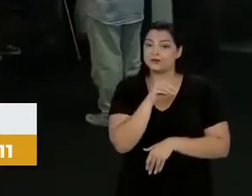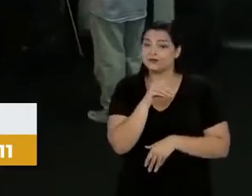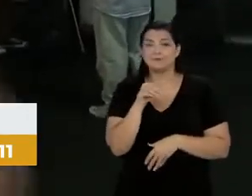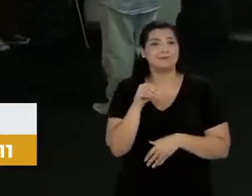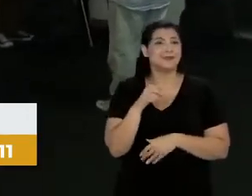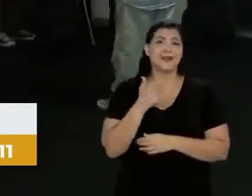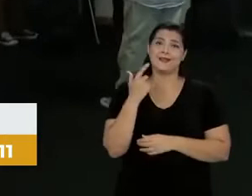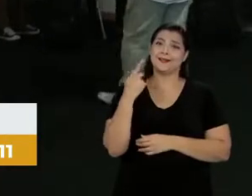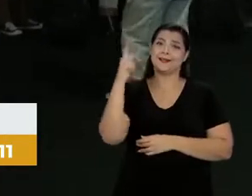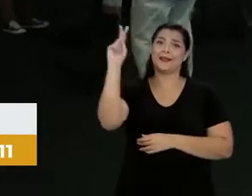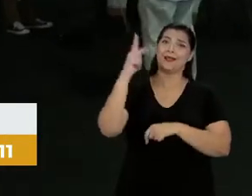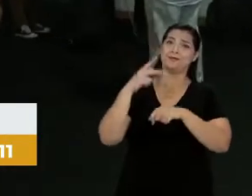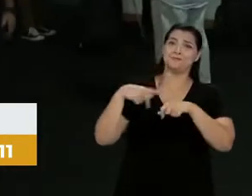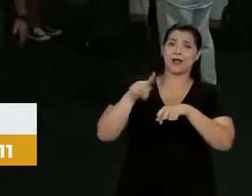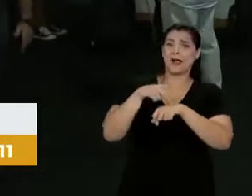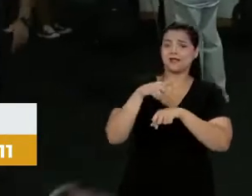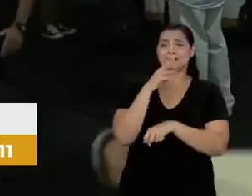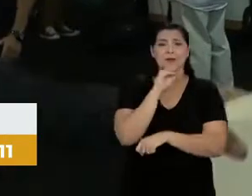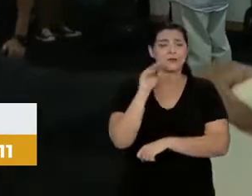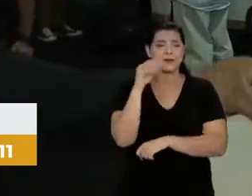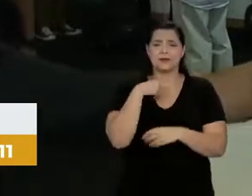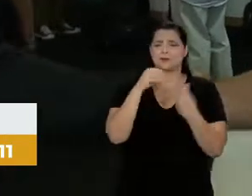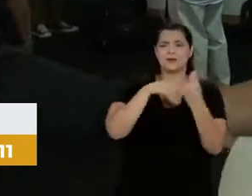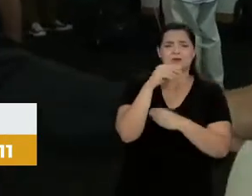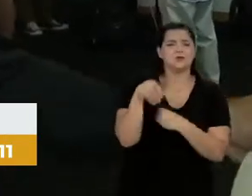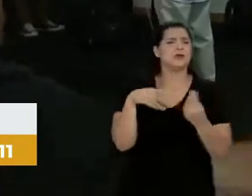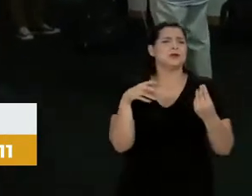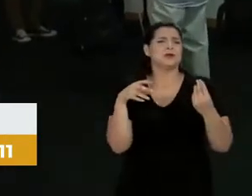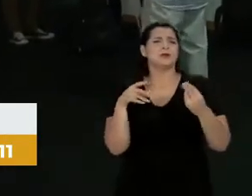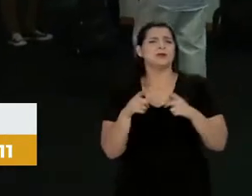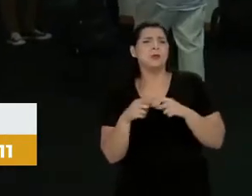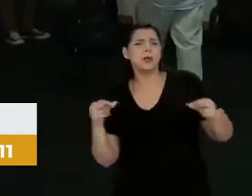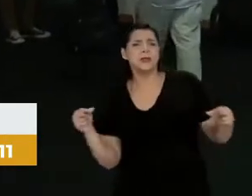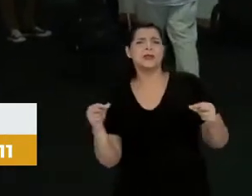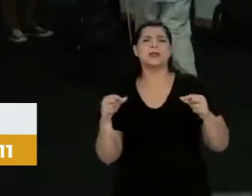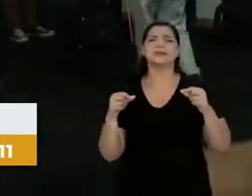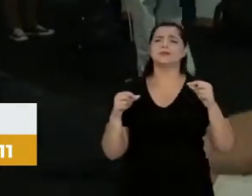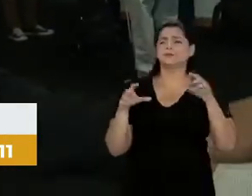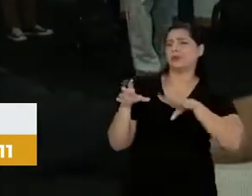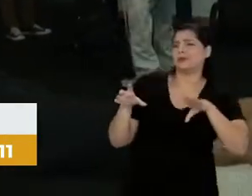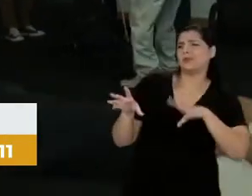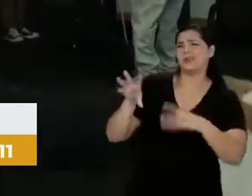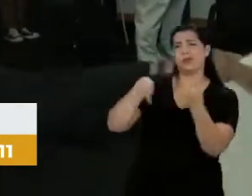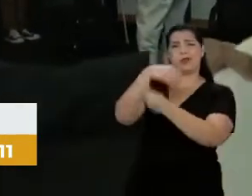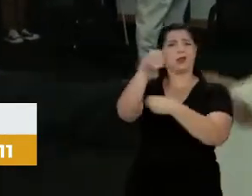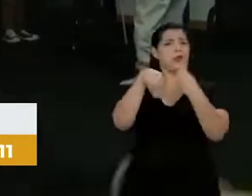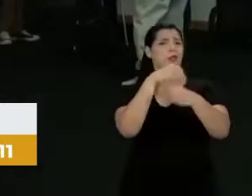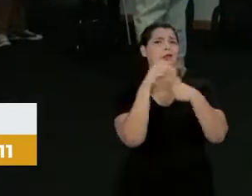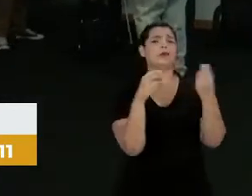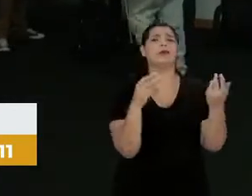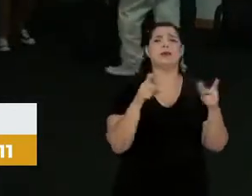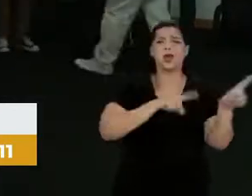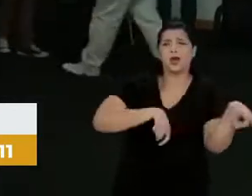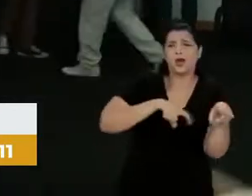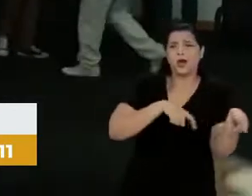do idioma do japonês, mas eu misturava o japonês com um português lá da greve, um pouco da roça e assim ia.